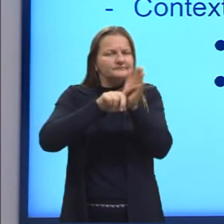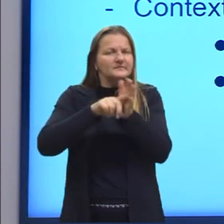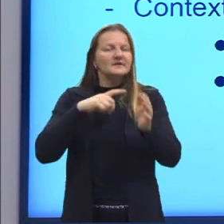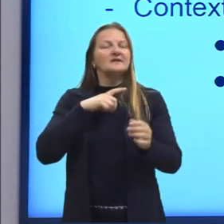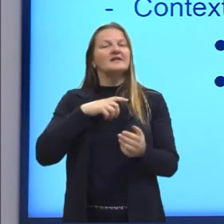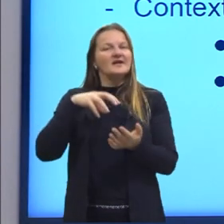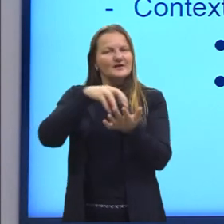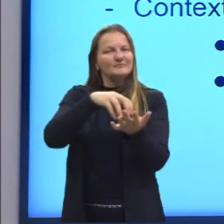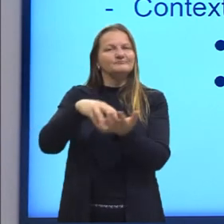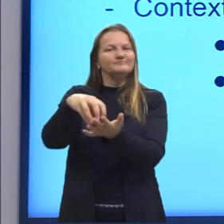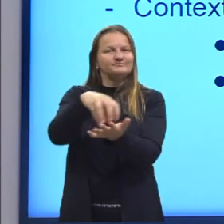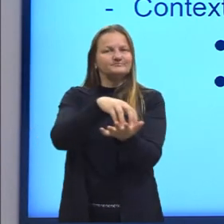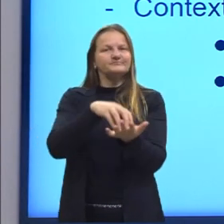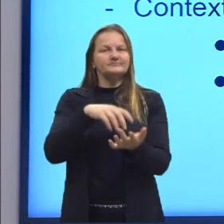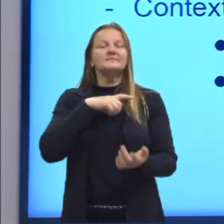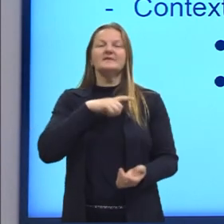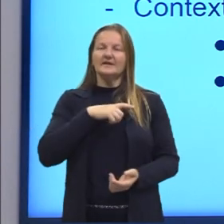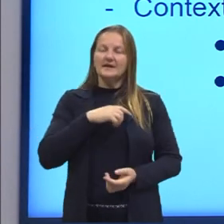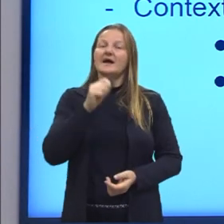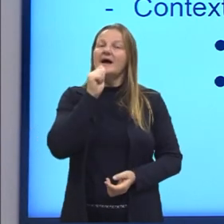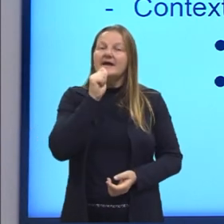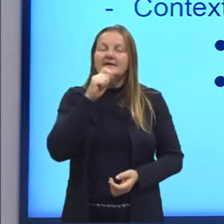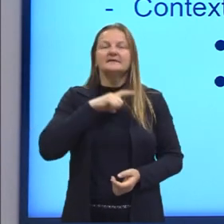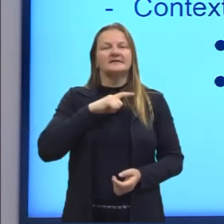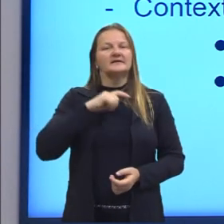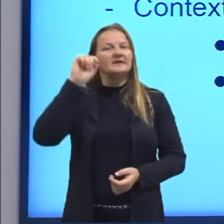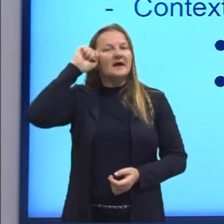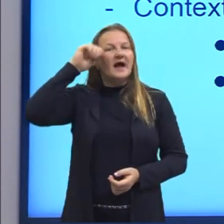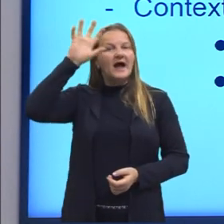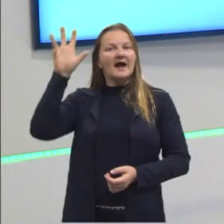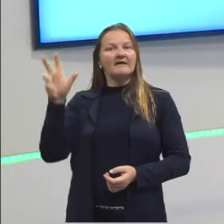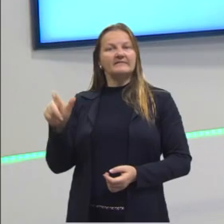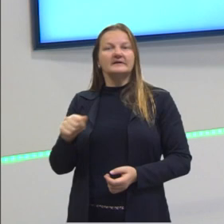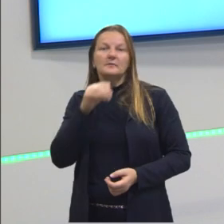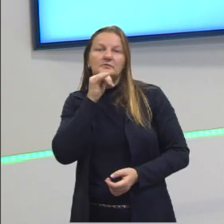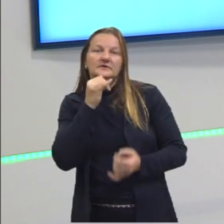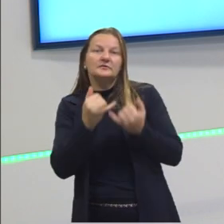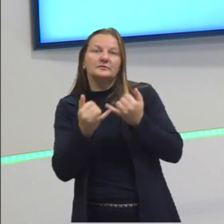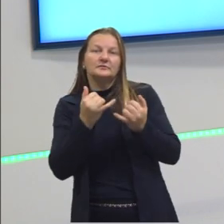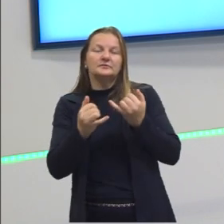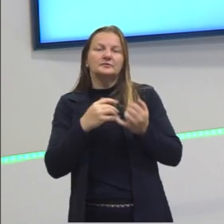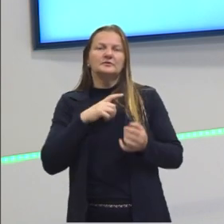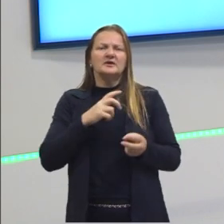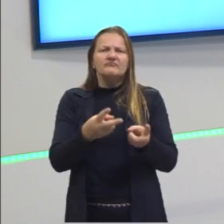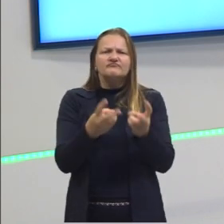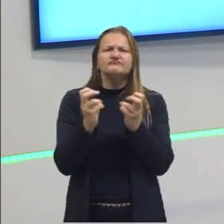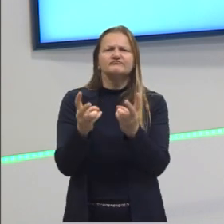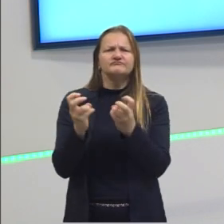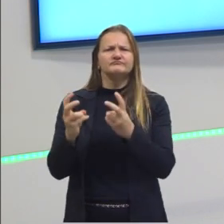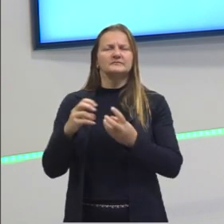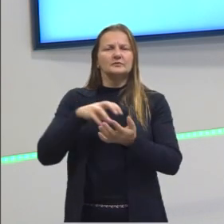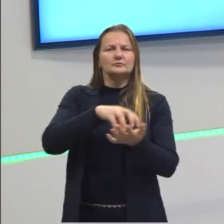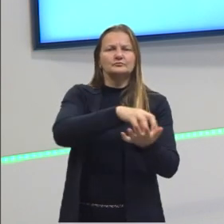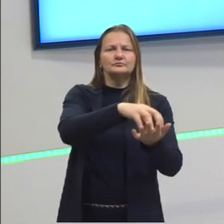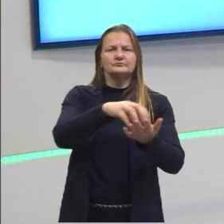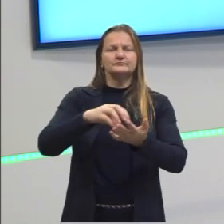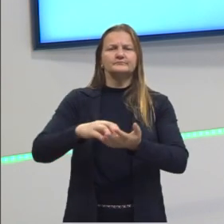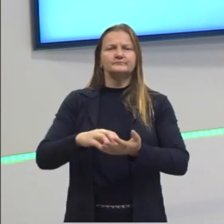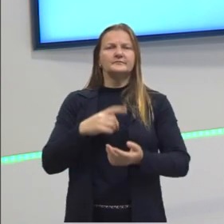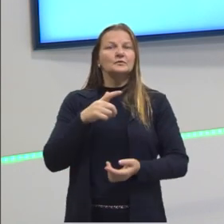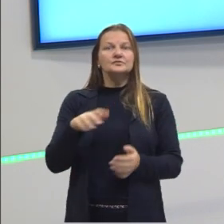tem colonialismo por exemplo no continente africano Então esse sistema de exploração Colonial em si